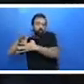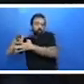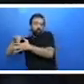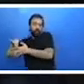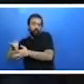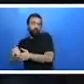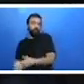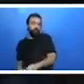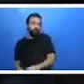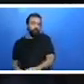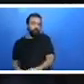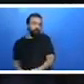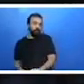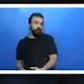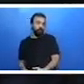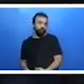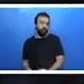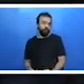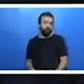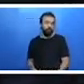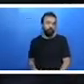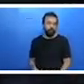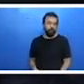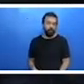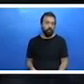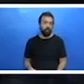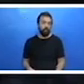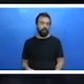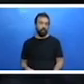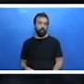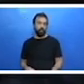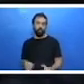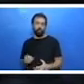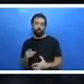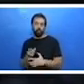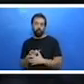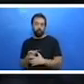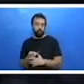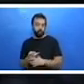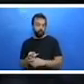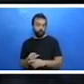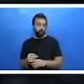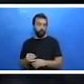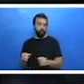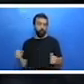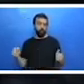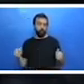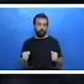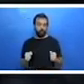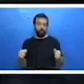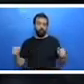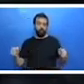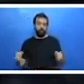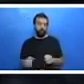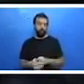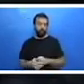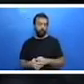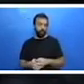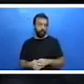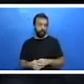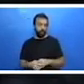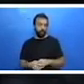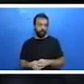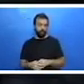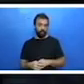tiver dificuldade aqui, você fala, professor, acordeão? Procura, porque tem acordeão, acordeon, também conhecido